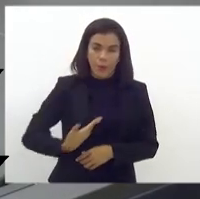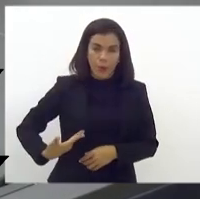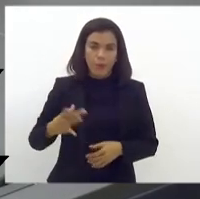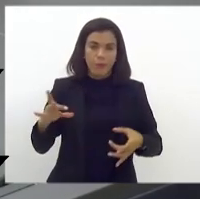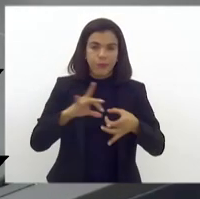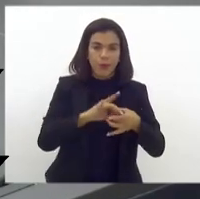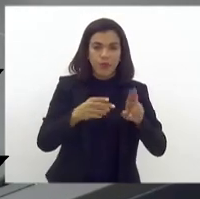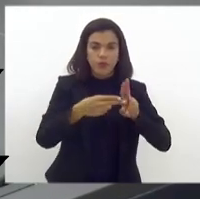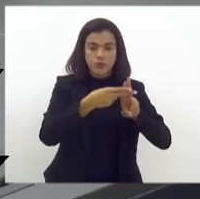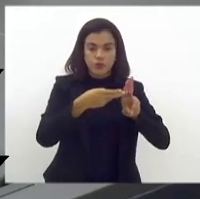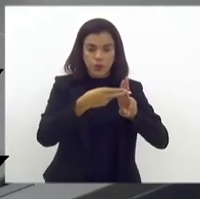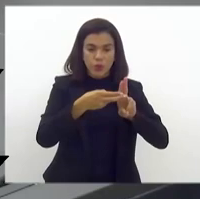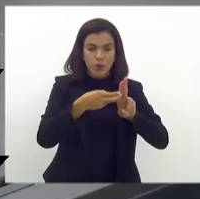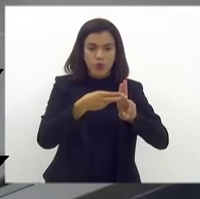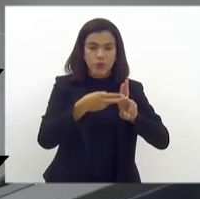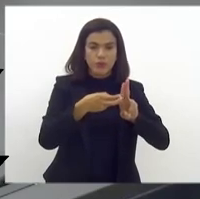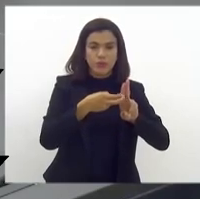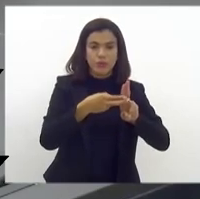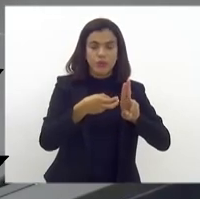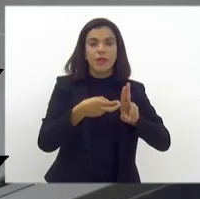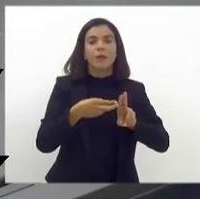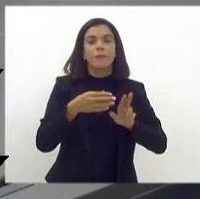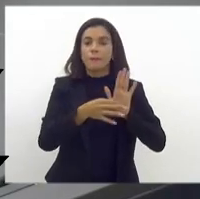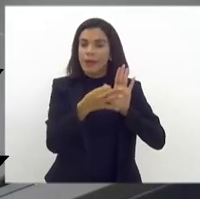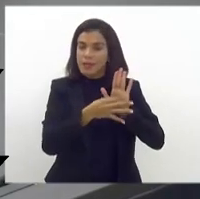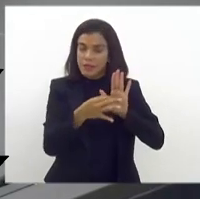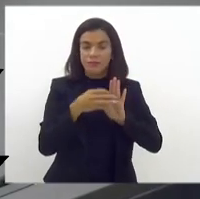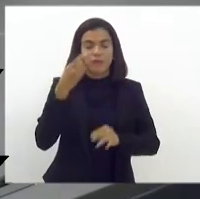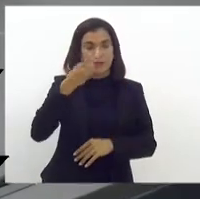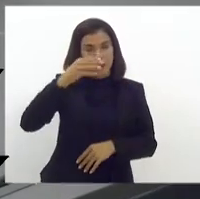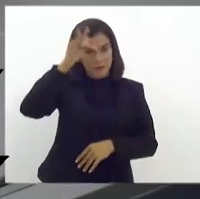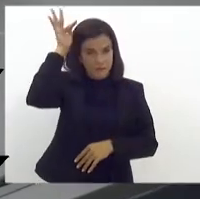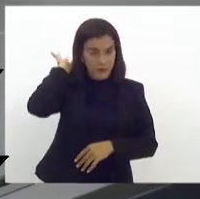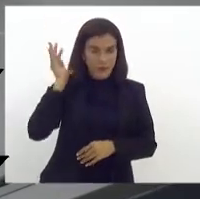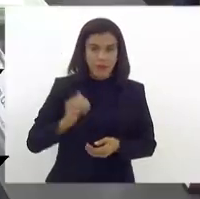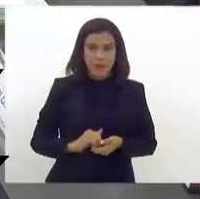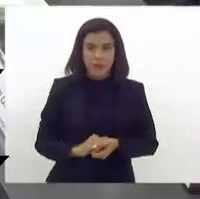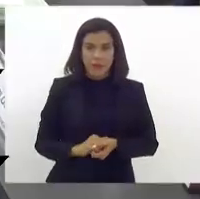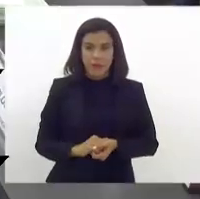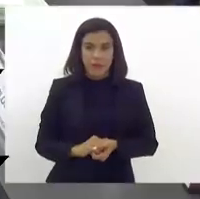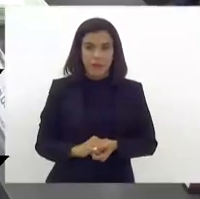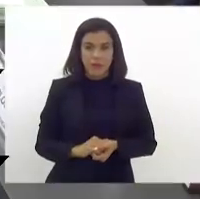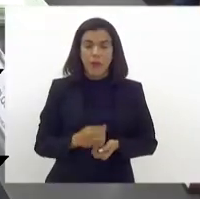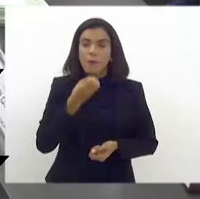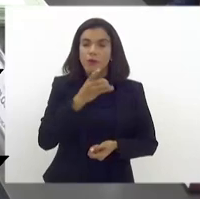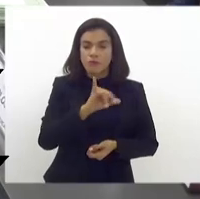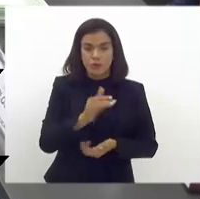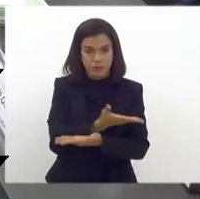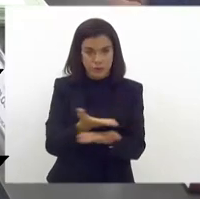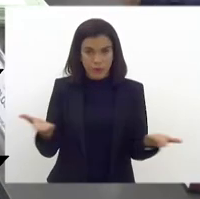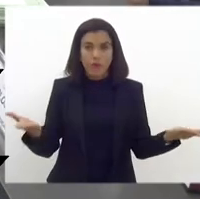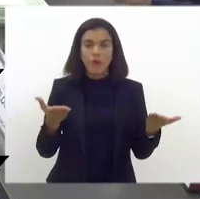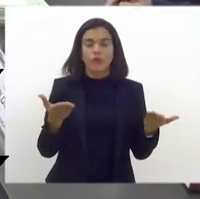Único de Saúde, SUS, no Rio de Janeiro. Para aparecer, deputado Fred Pacheco. Bom dia, presidente. Bom dia a todos.